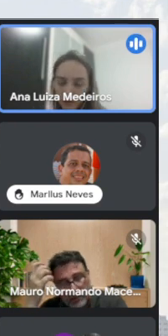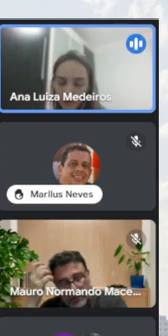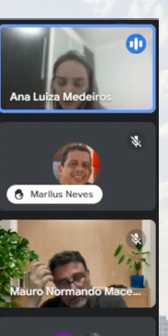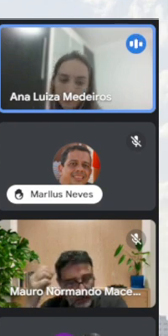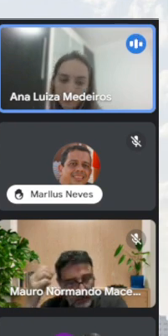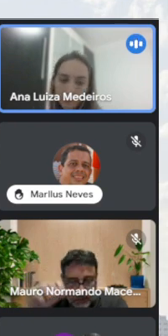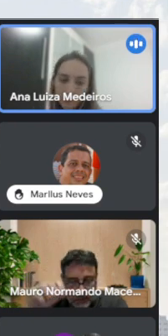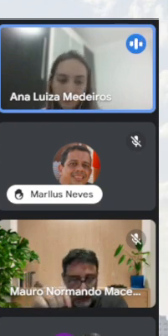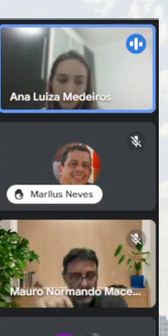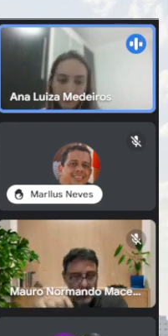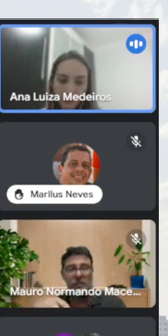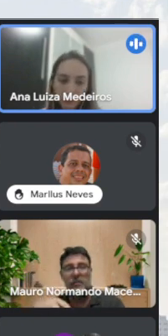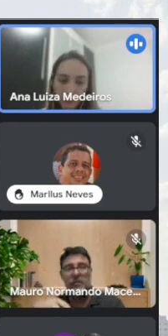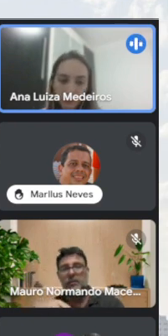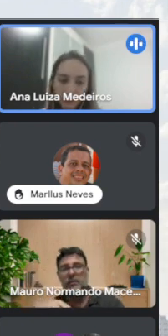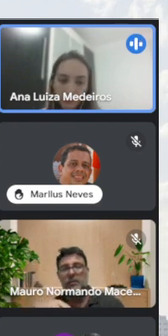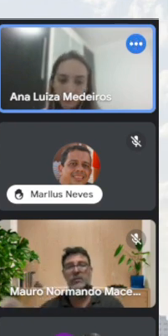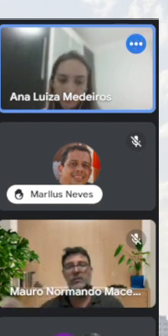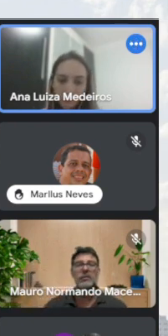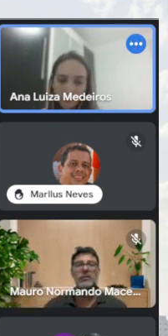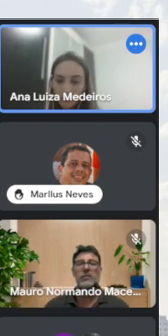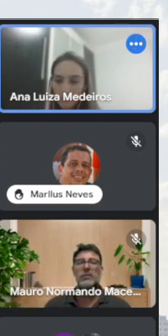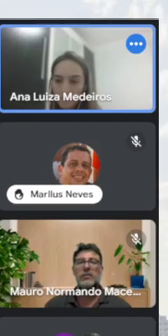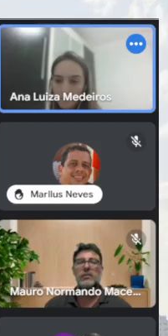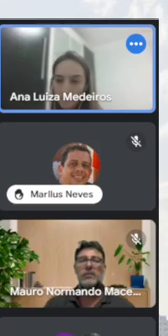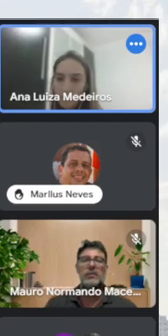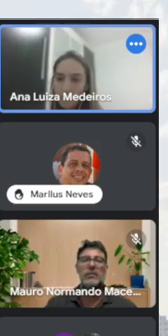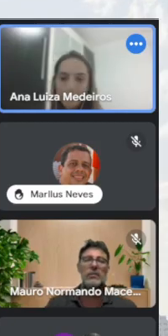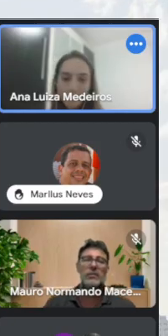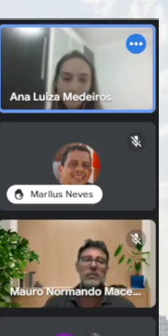seria suficiente para resolver o problema?